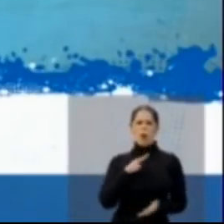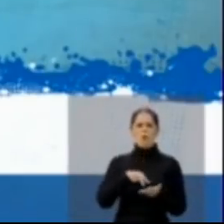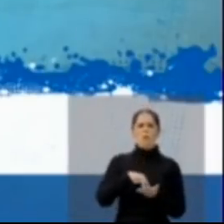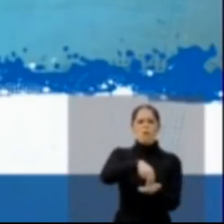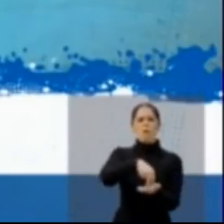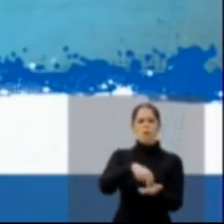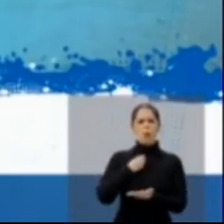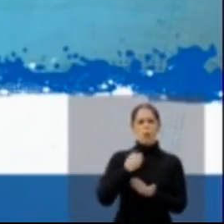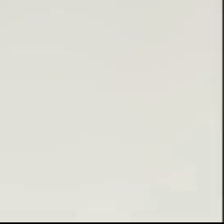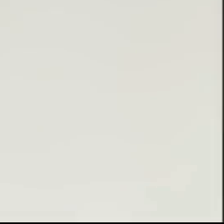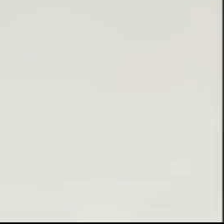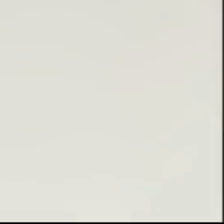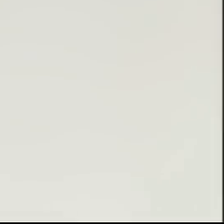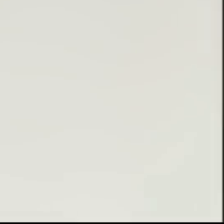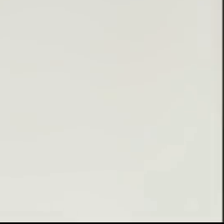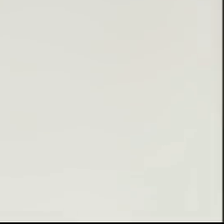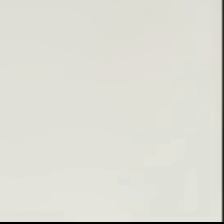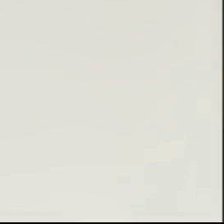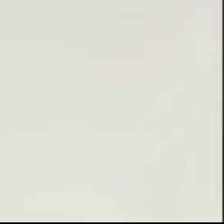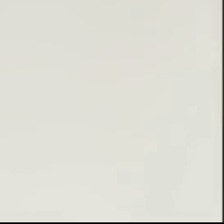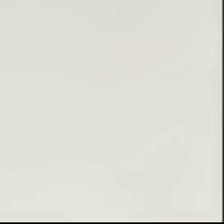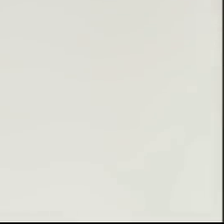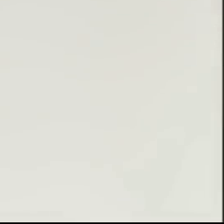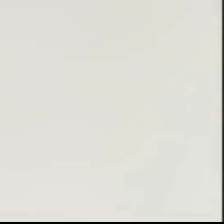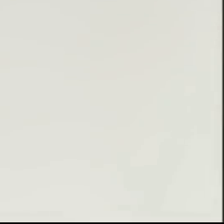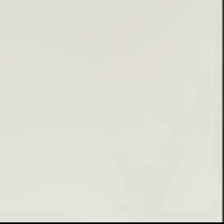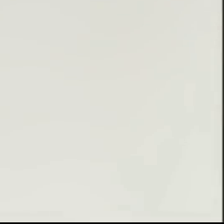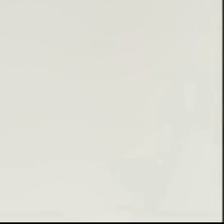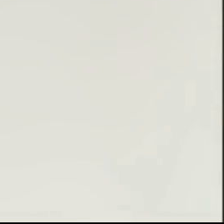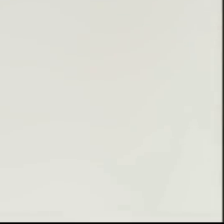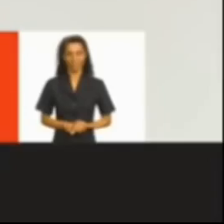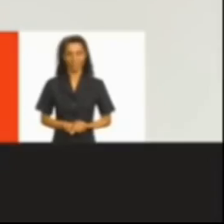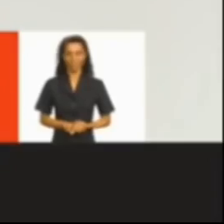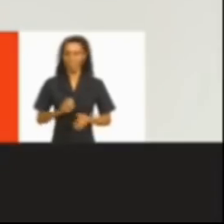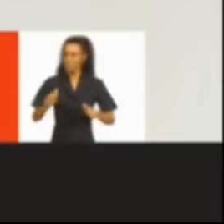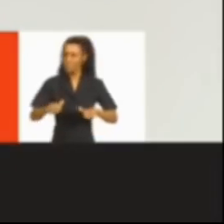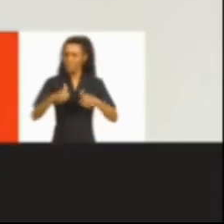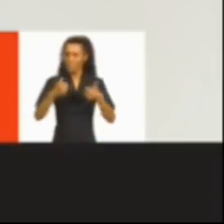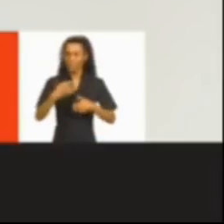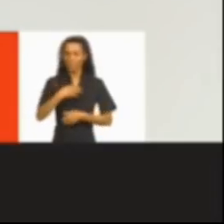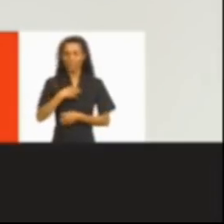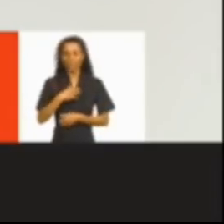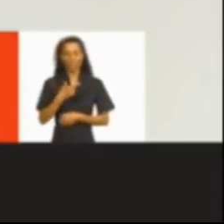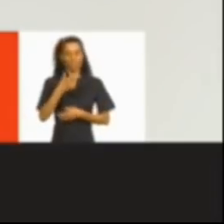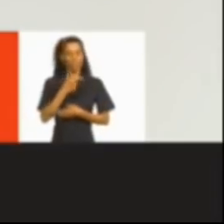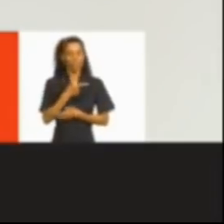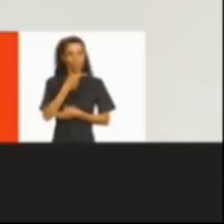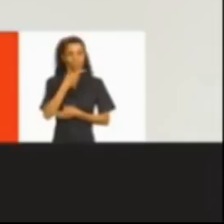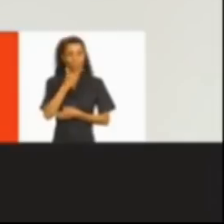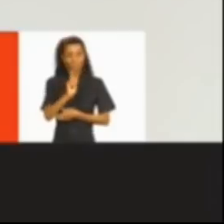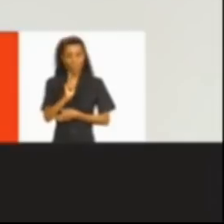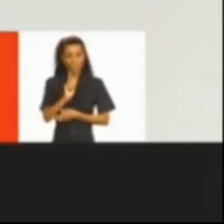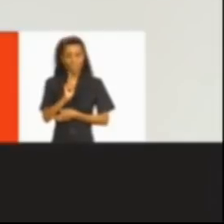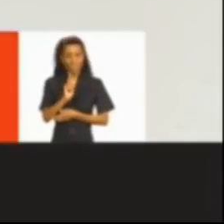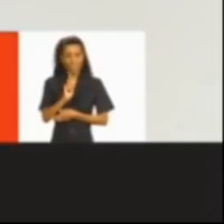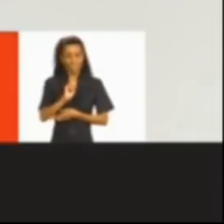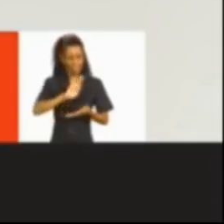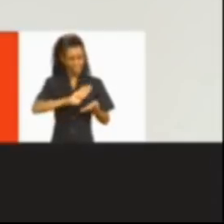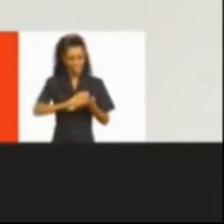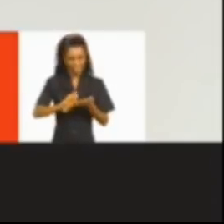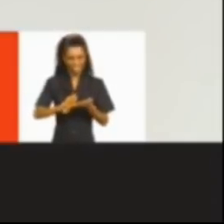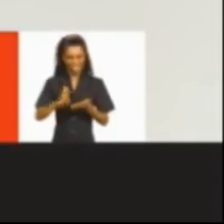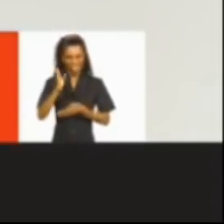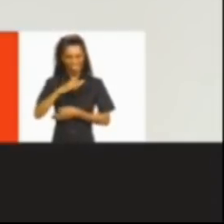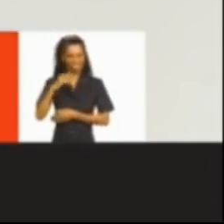vez, 2365. Vote nos deputados federais do MDB. A melhor maneira de reagir à má política